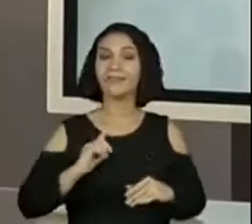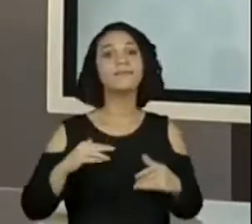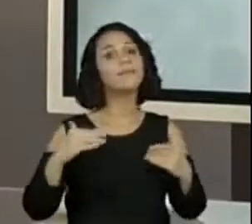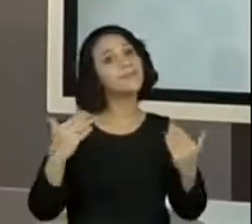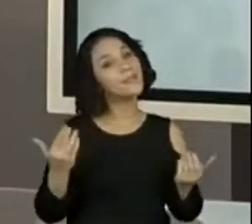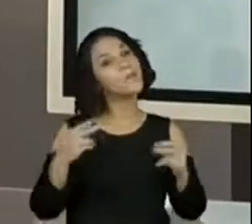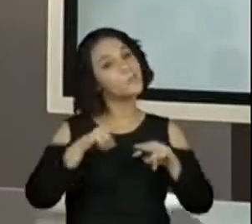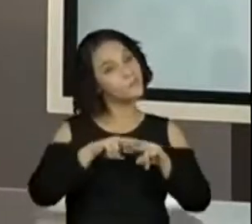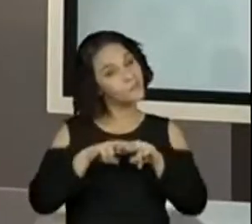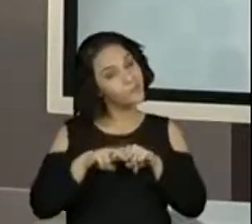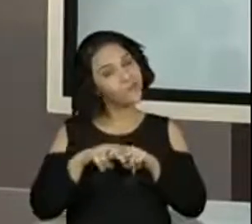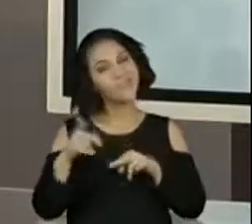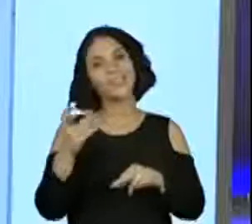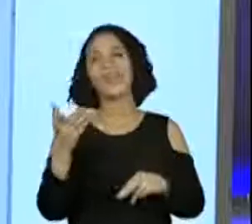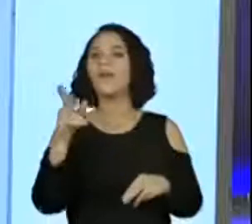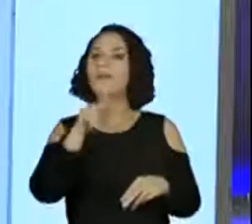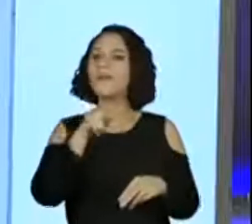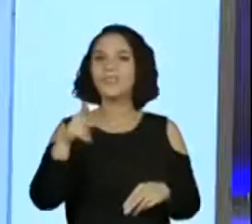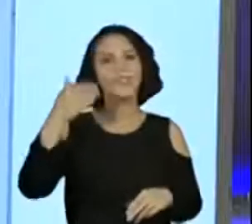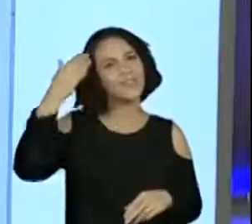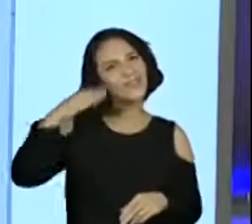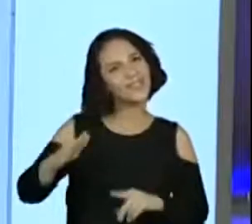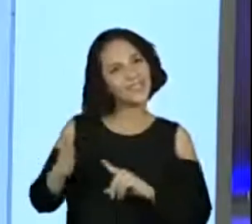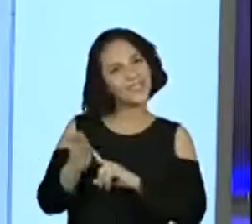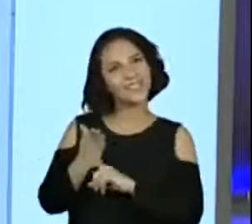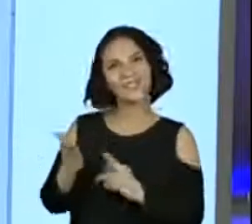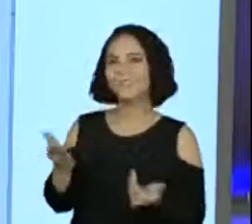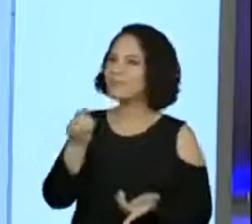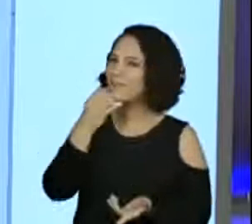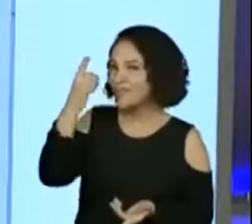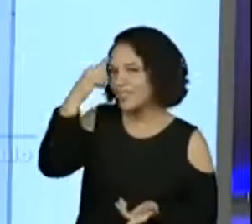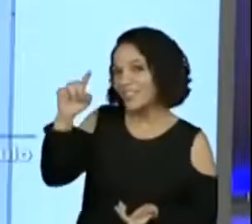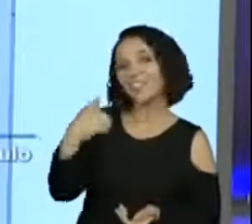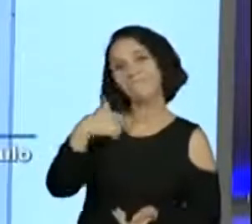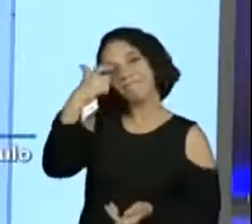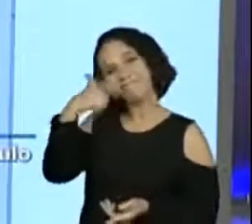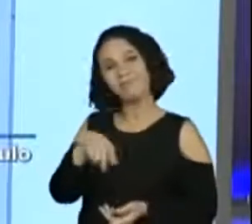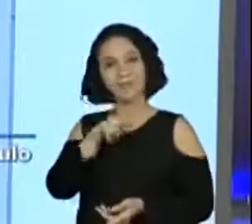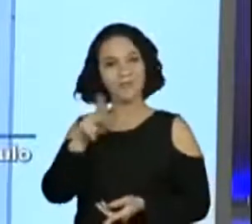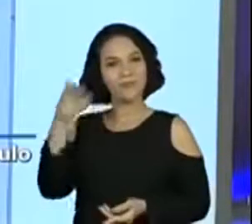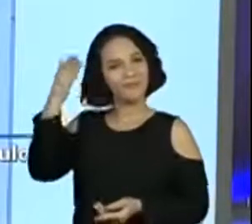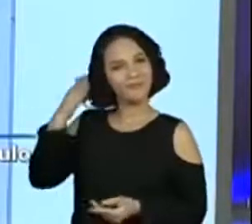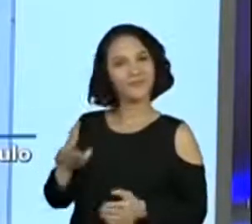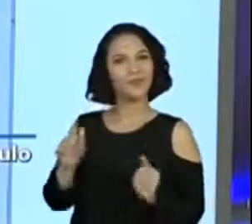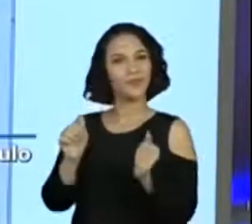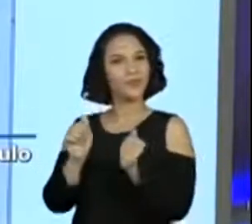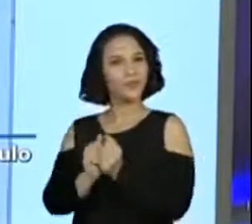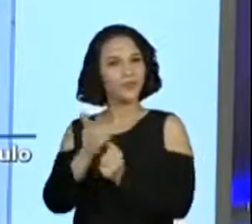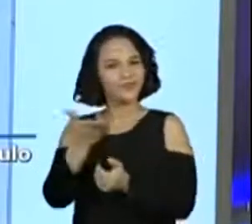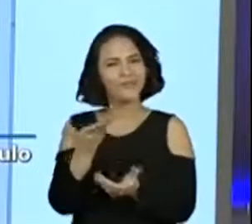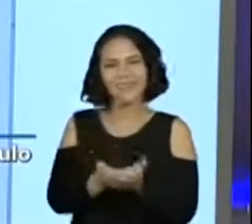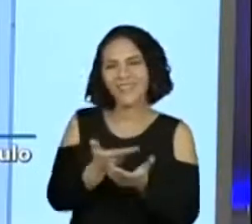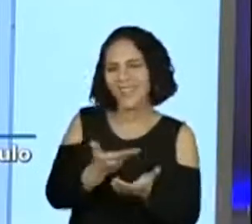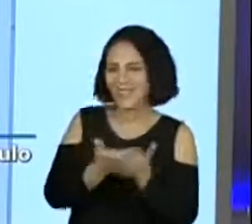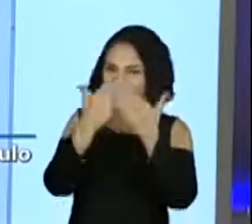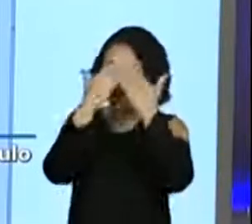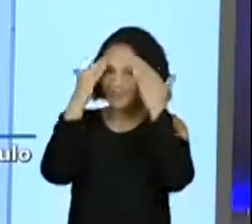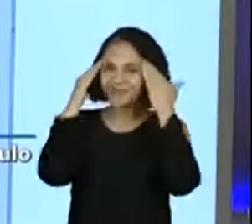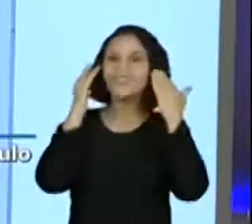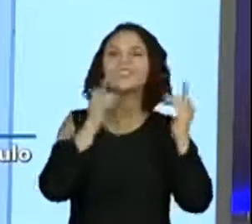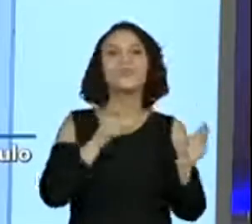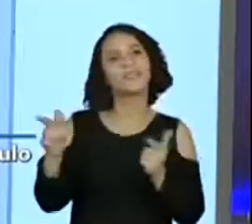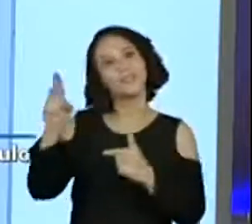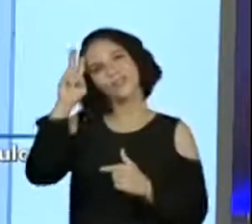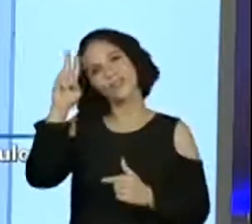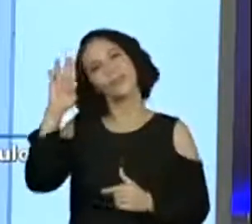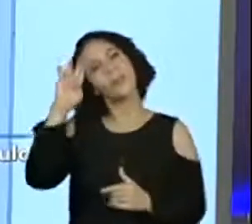ajuda da professora Fran. Bom dia, segundo ano. Eu sou a professora Franciele e vim acompanhar vocês nessa aula super divertida de história.